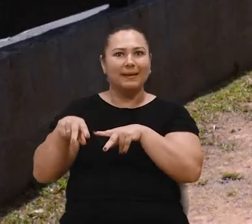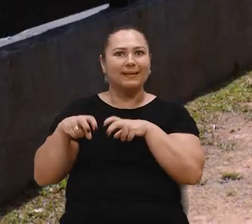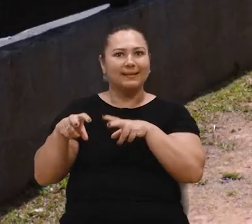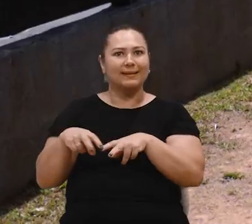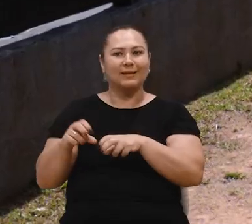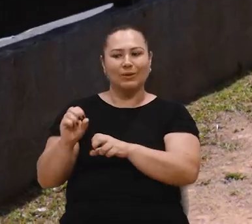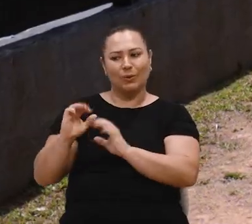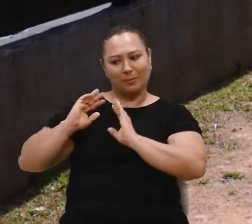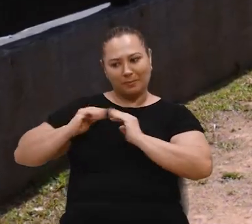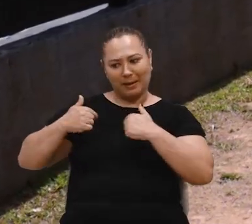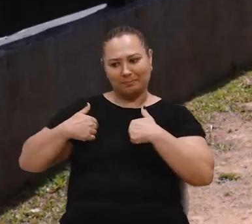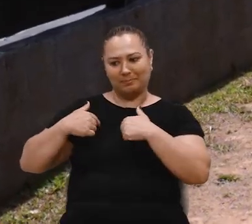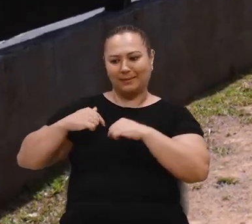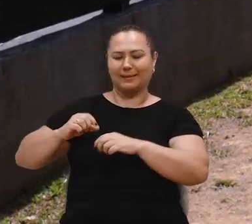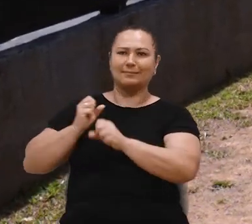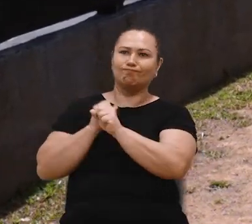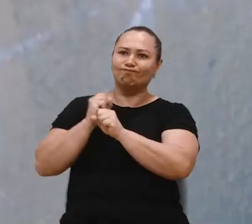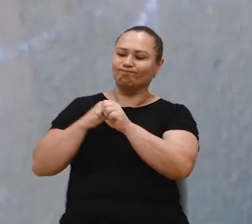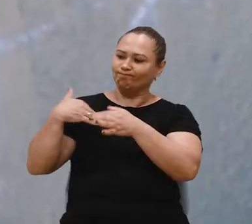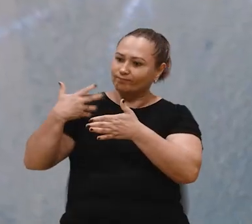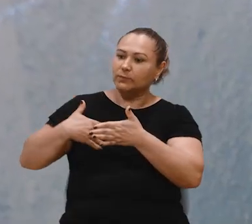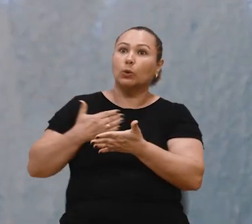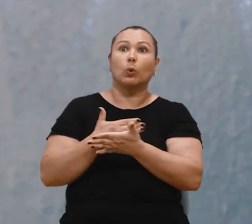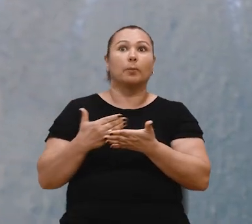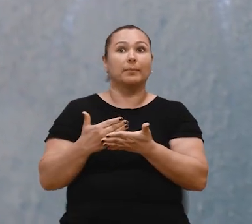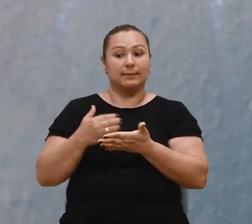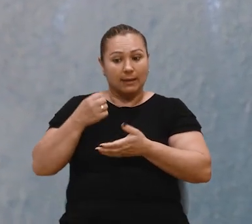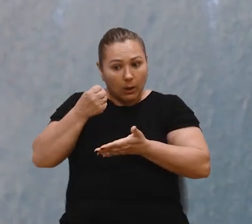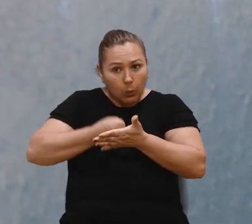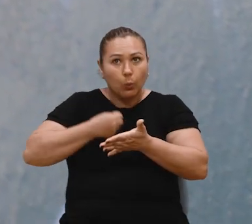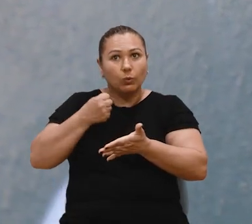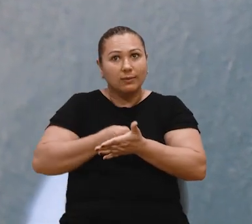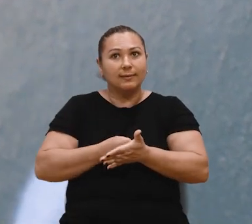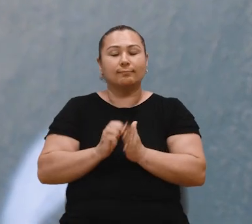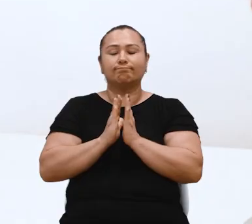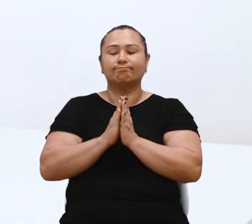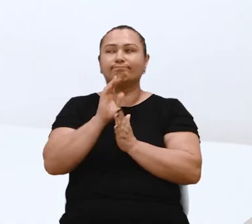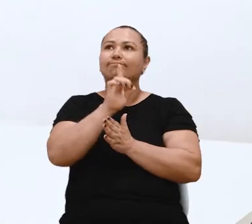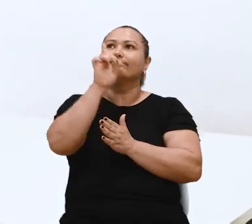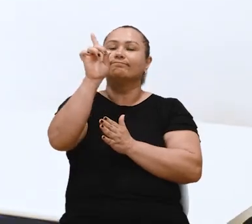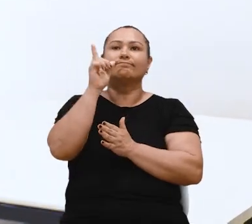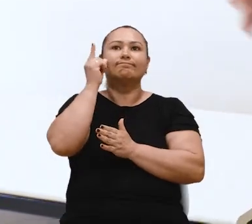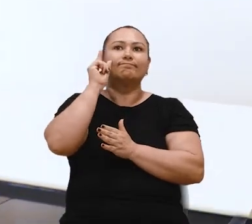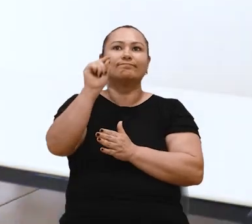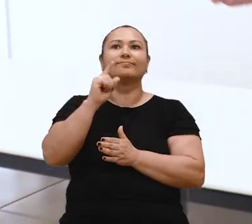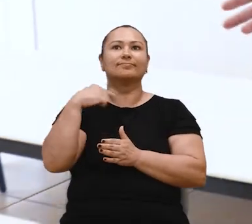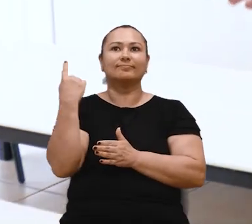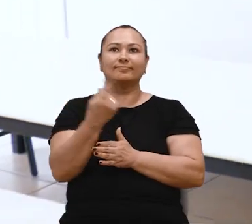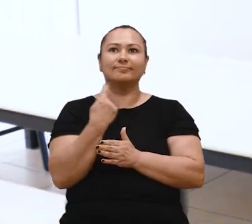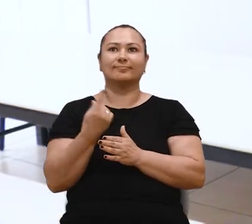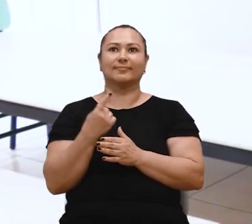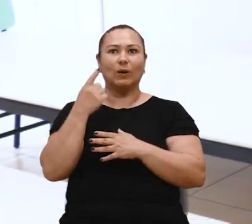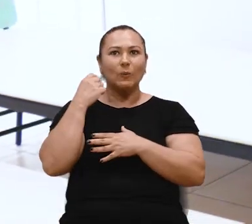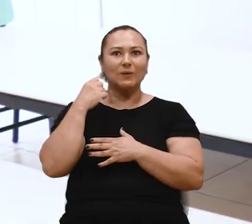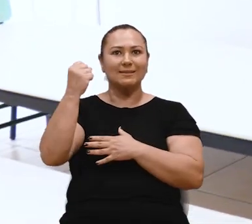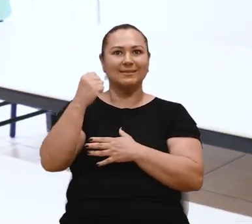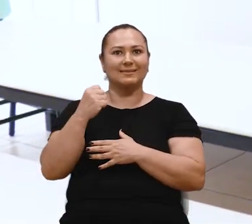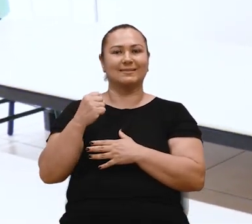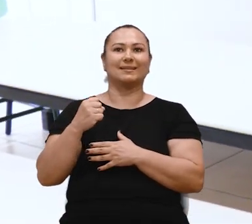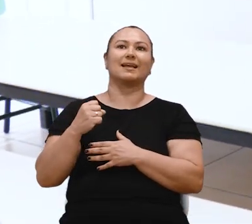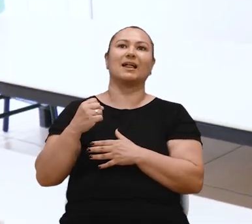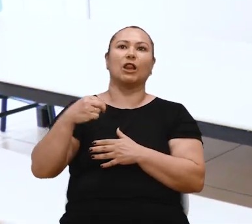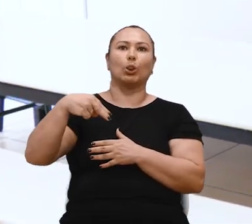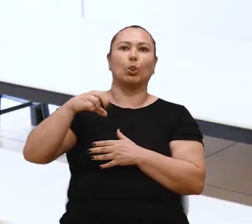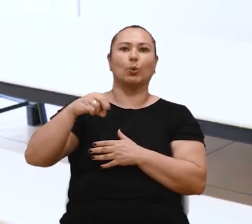para mim há muitos anos atrás e que eu comecei a lutar na legislação passada e graças a Deus essa foi a grande conquista. A